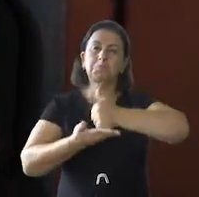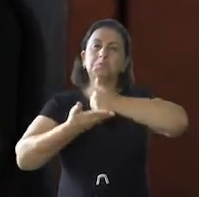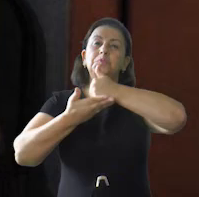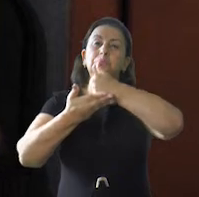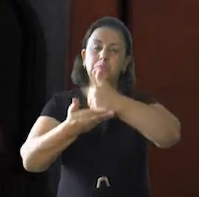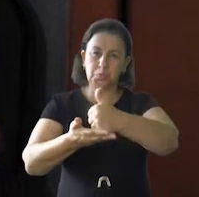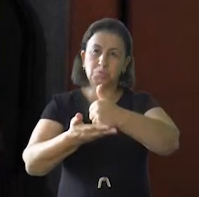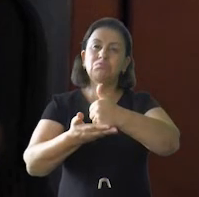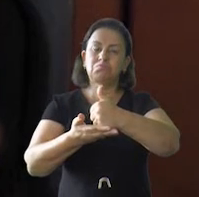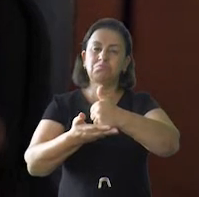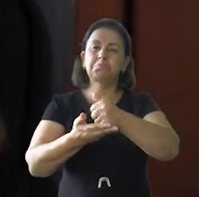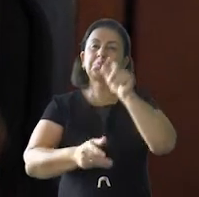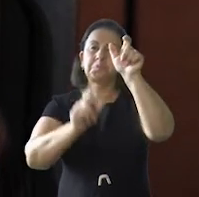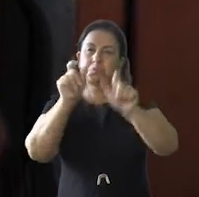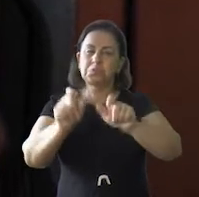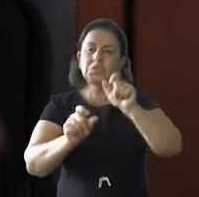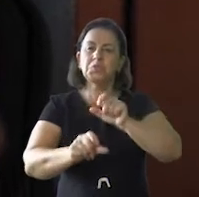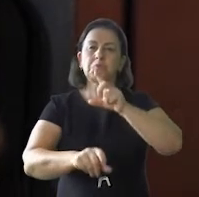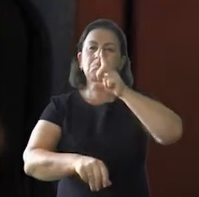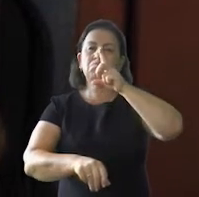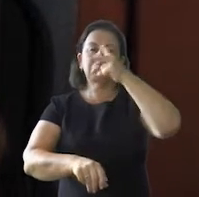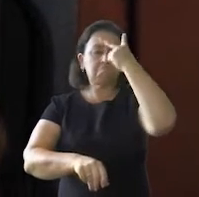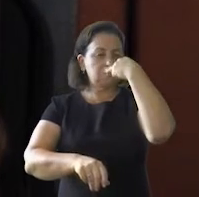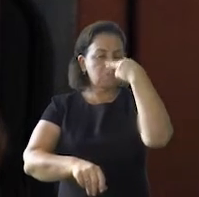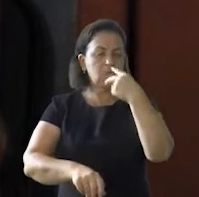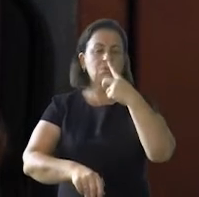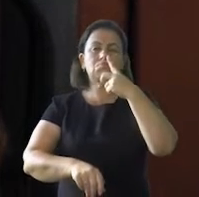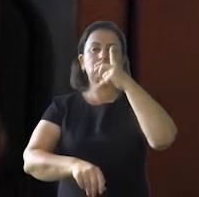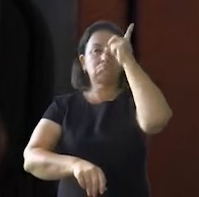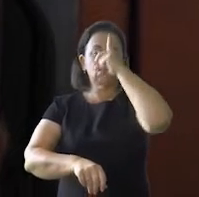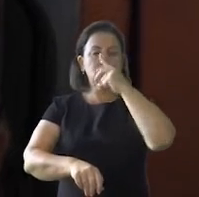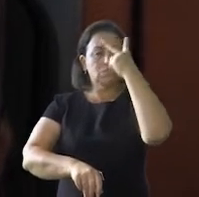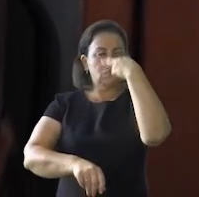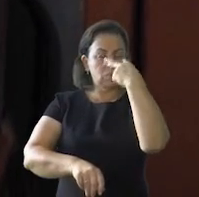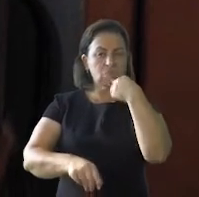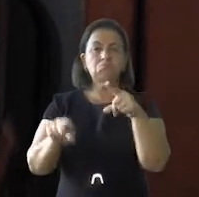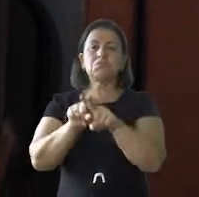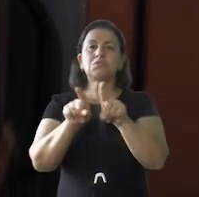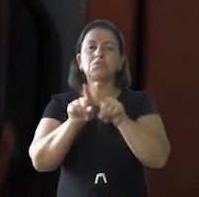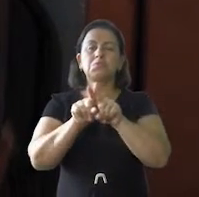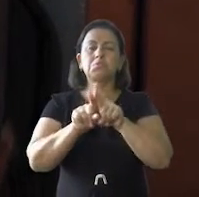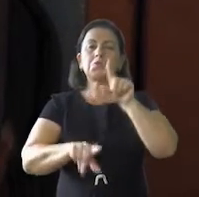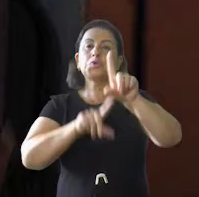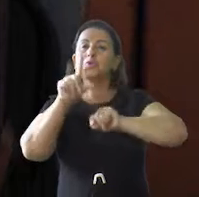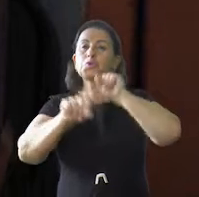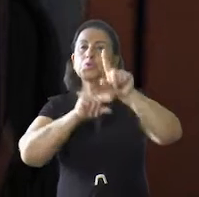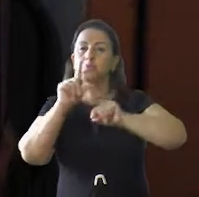proporcionar para quem é cego, para quem é deficiente visual, também